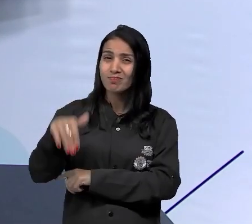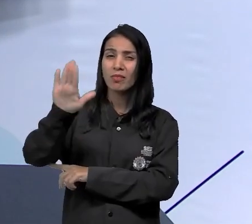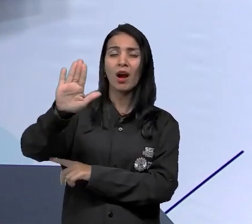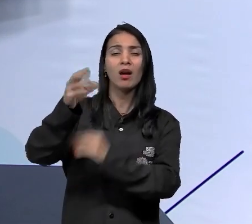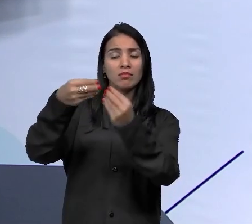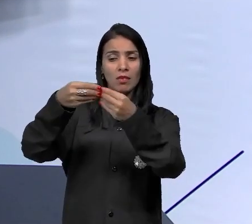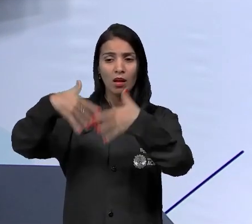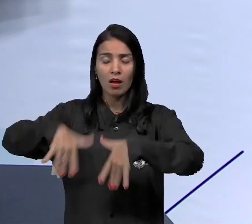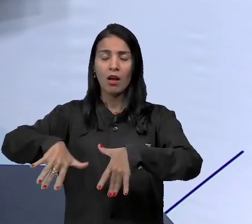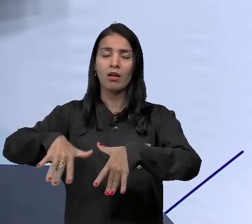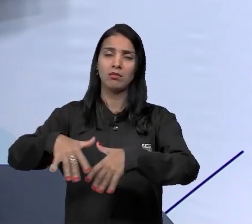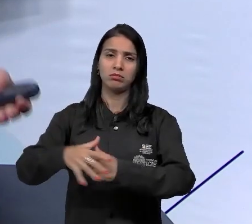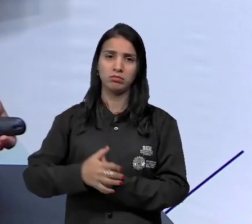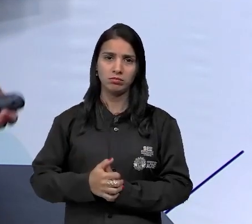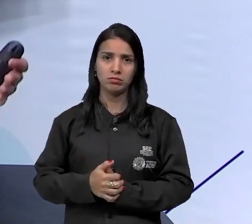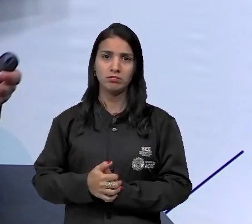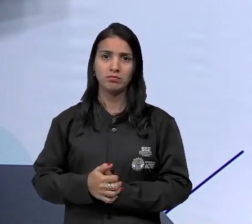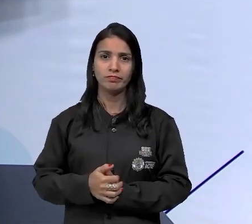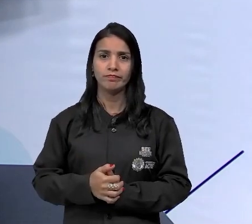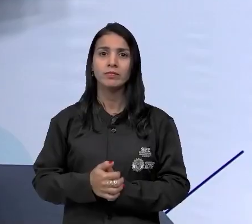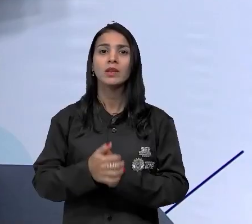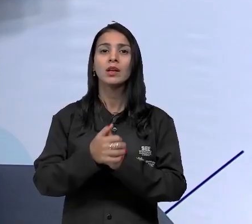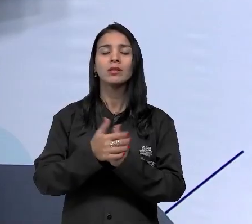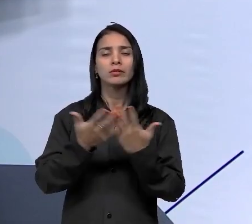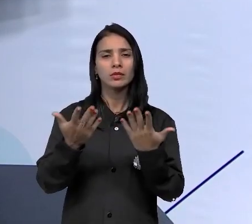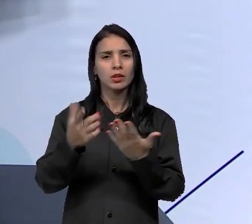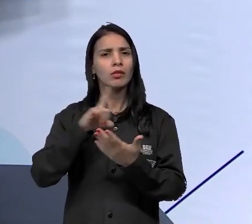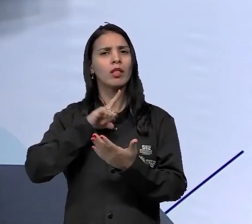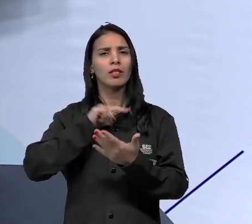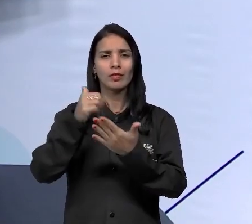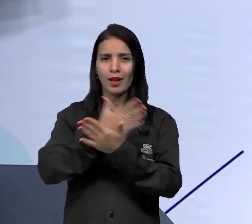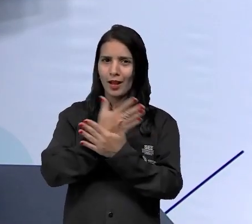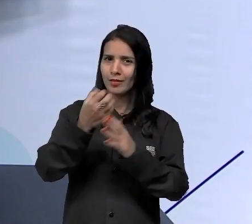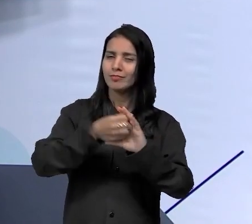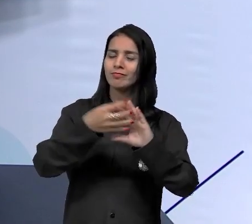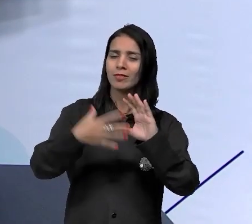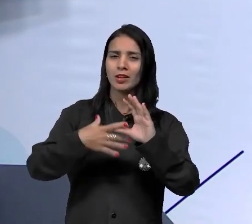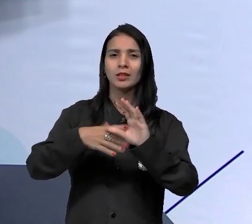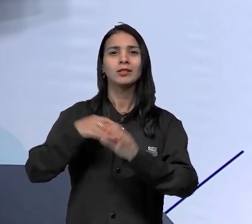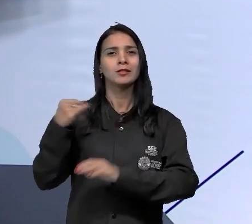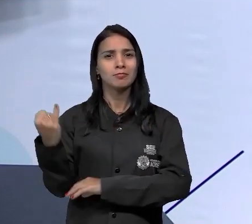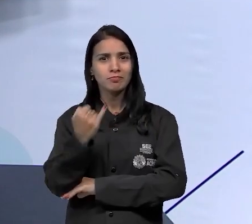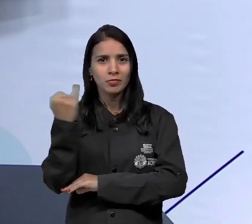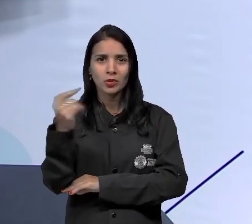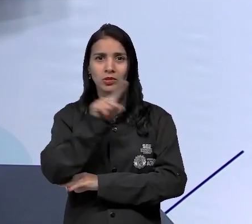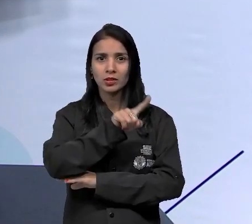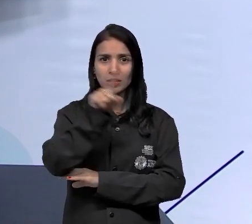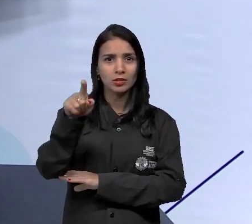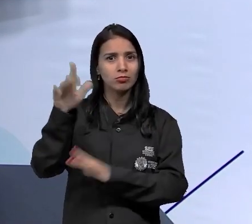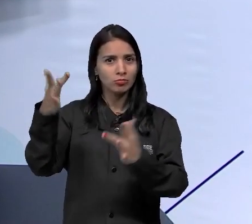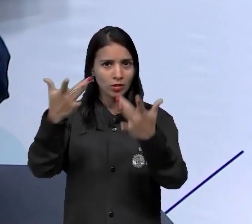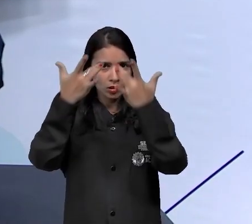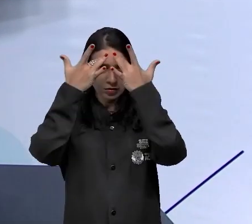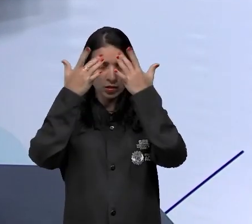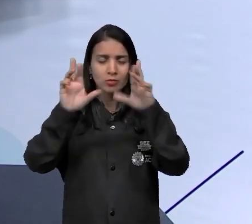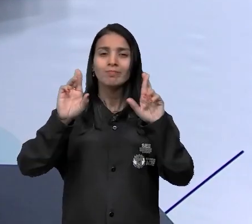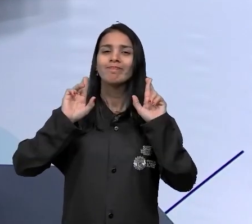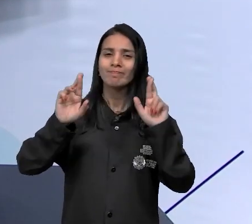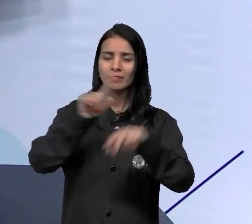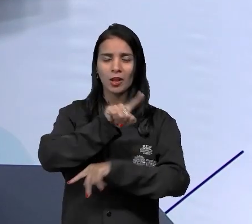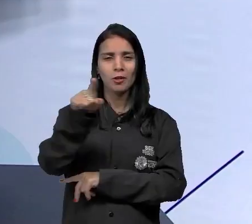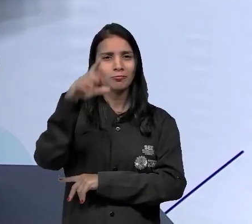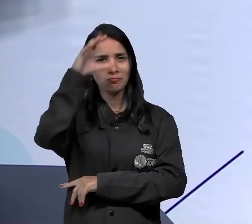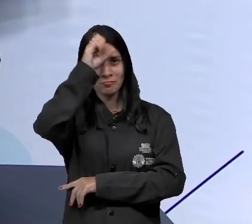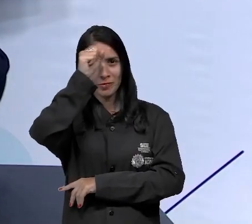Brasil. Ok? Fica então todas essas características. Espero muito que vocês tenham compreendido, espero que